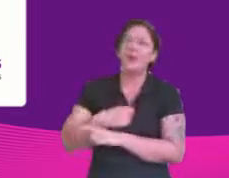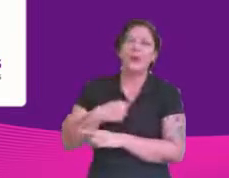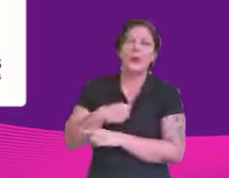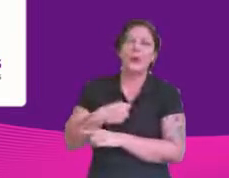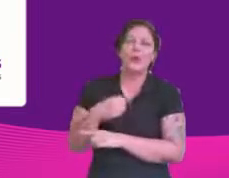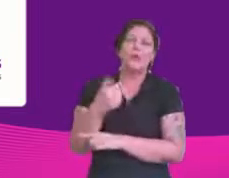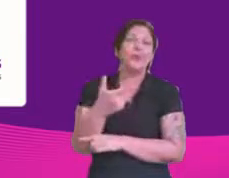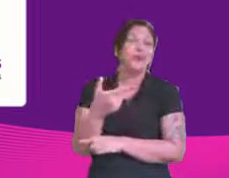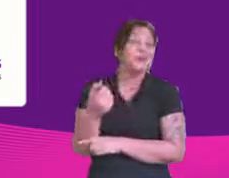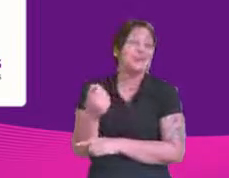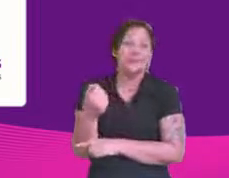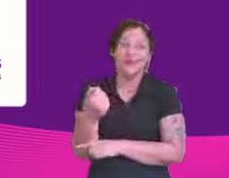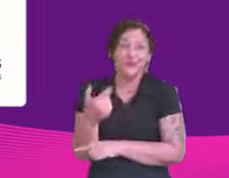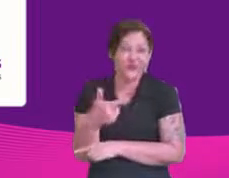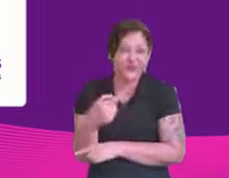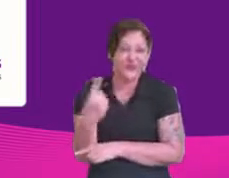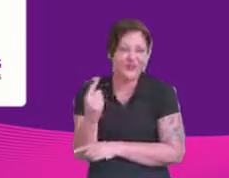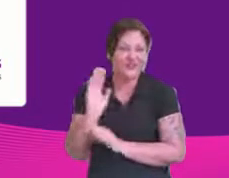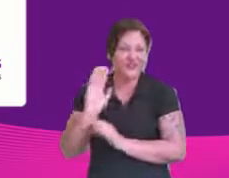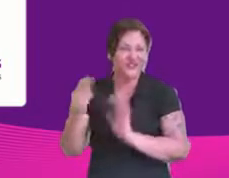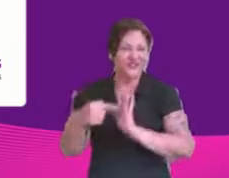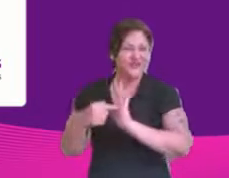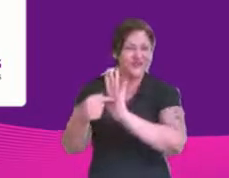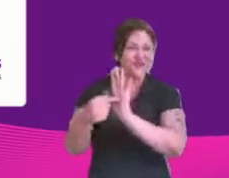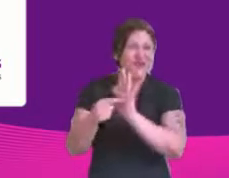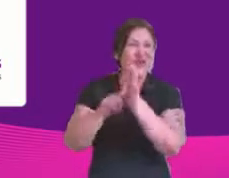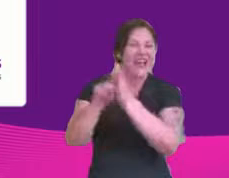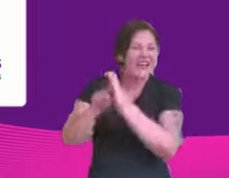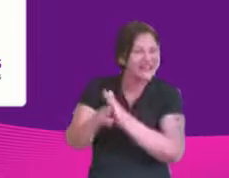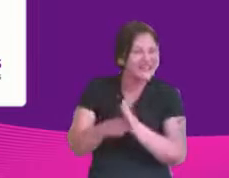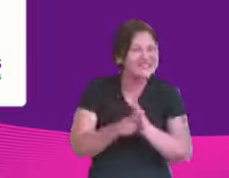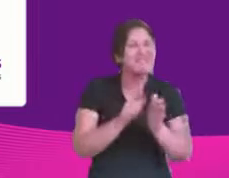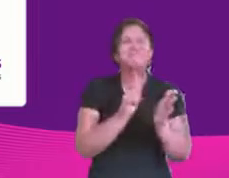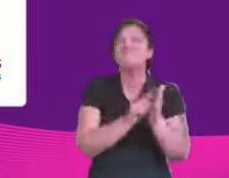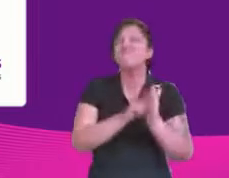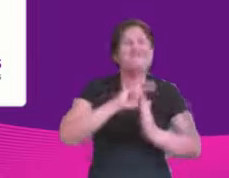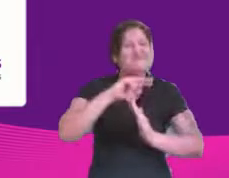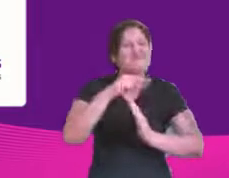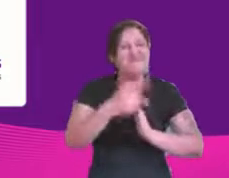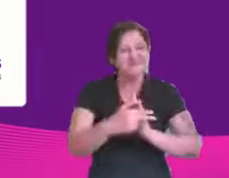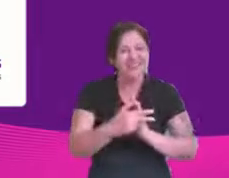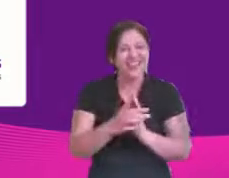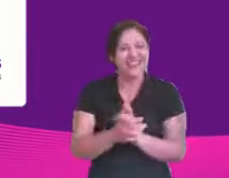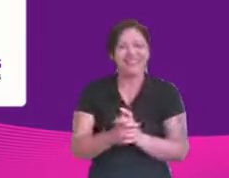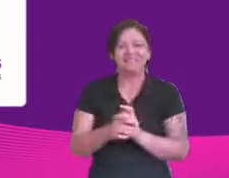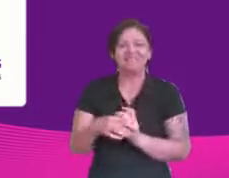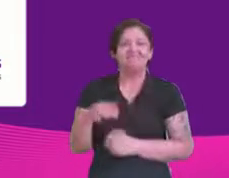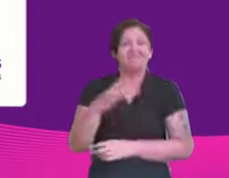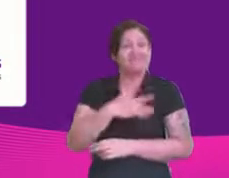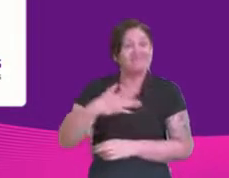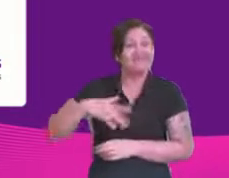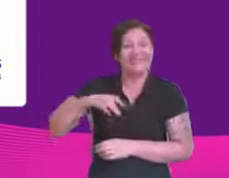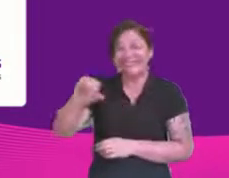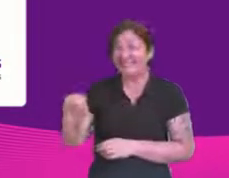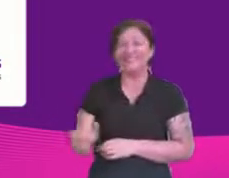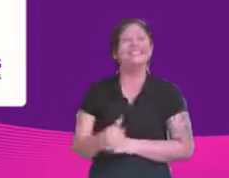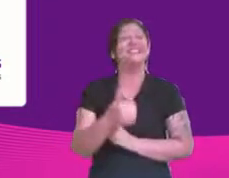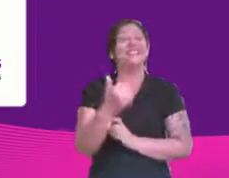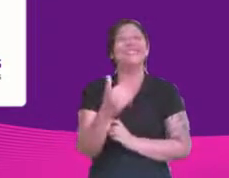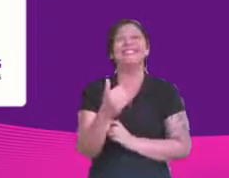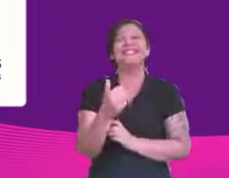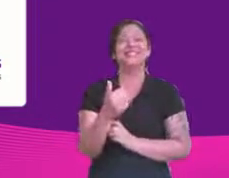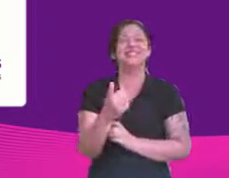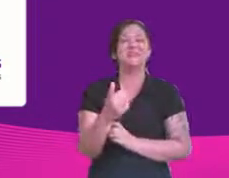tomografia também sem evidência de doença, em fevereiro de 2021, mostrando aqui essa última tomografia, sem